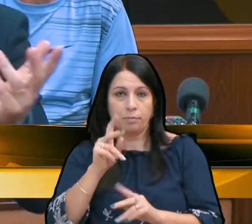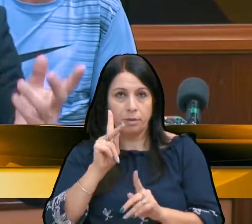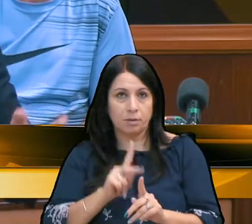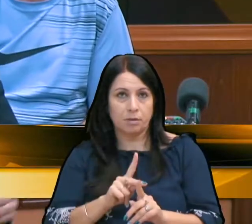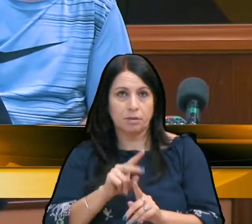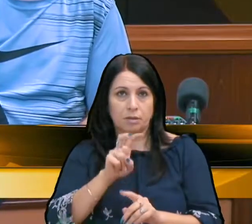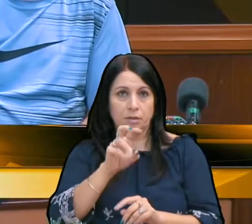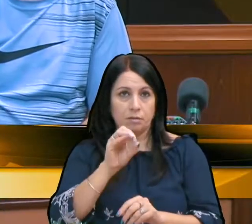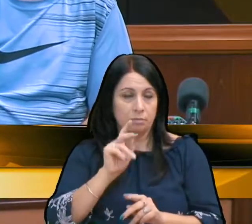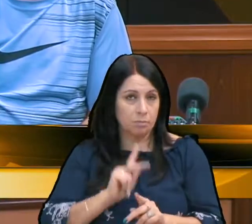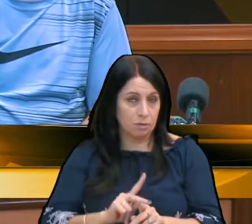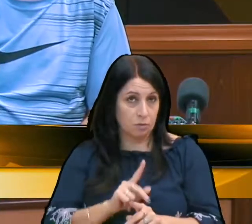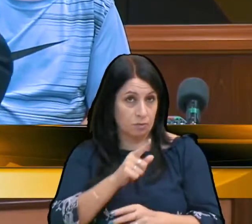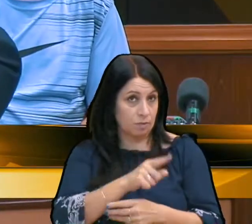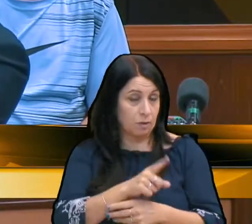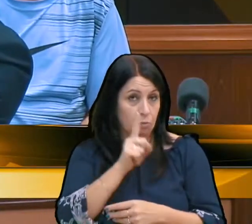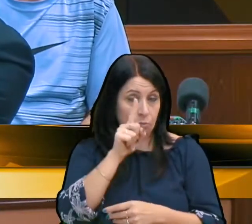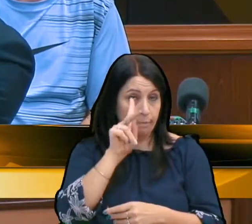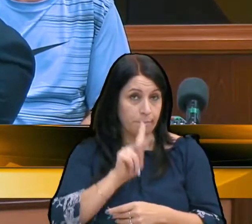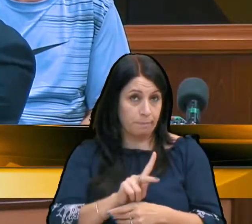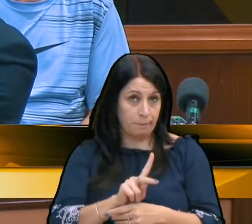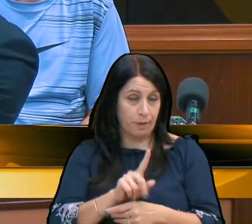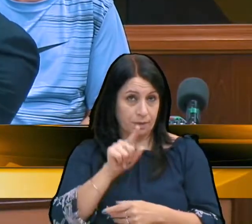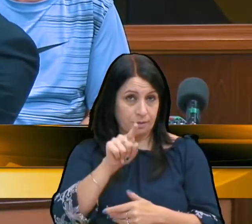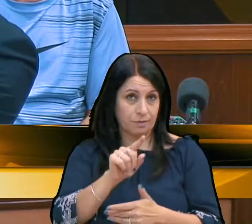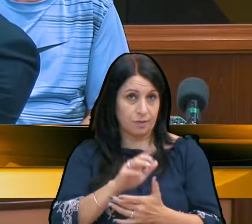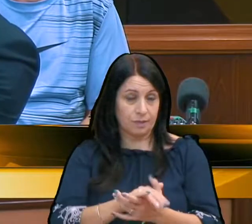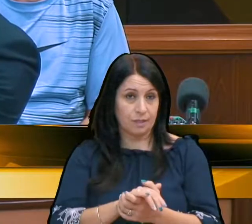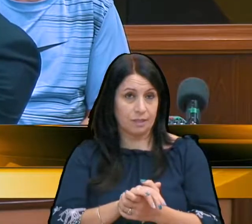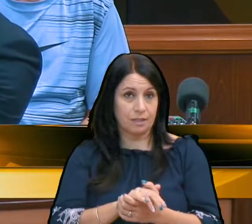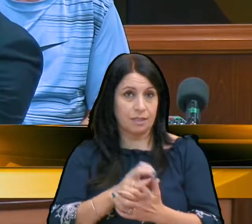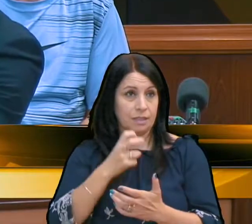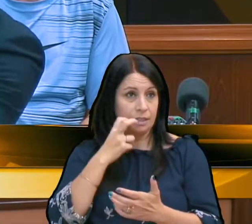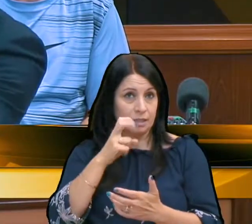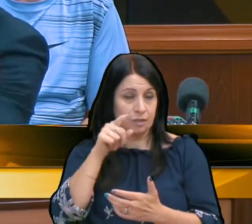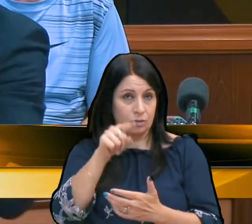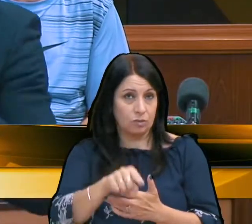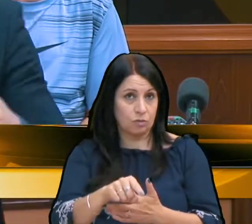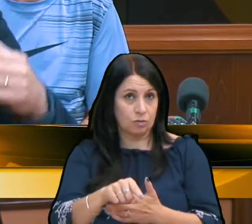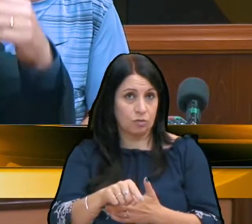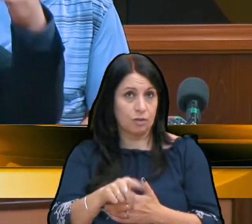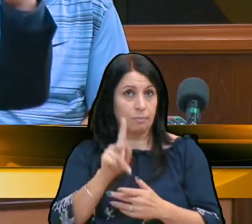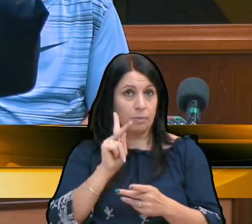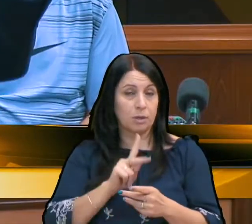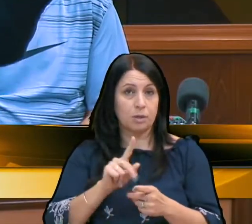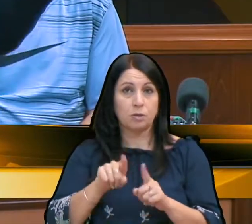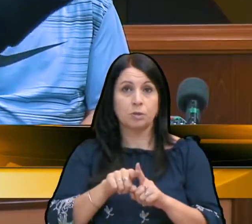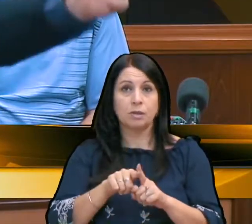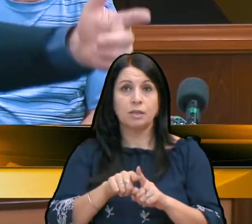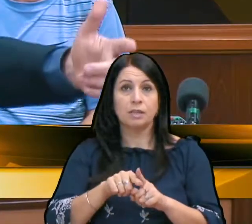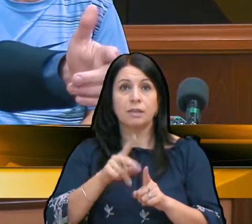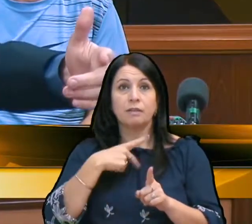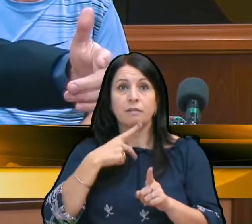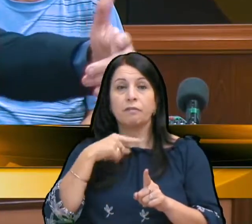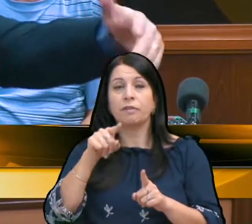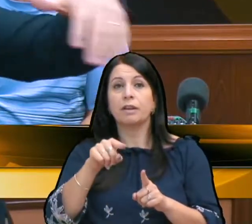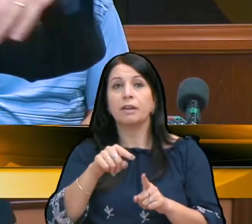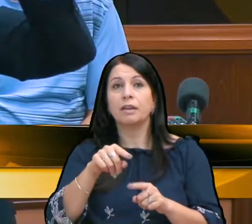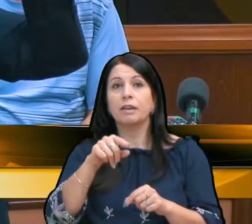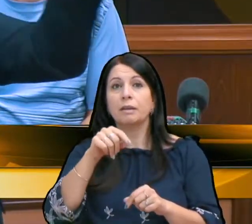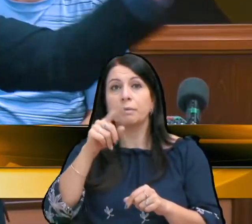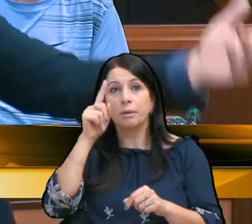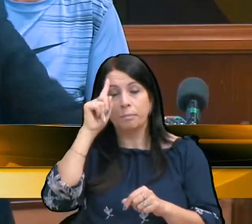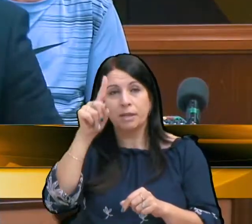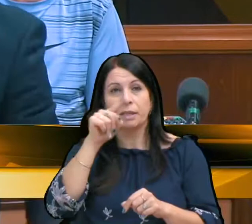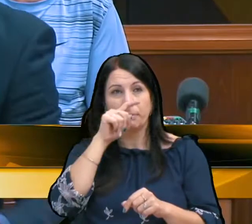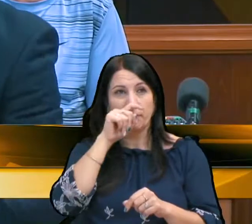gritando, 50. Agora uma pessoa gritou e o cara pediu, manda papagaia cala a